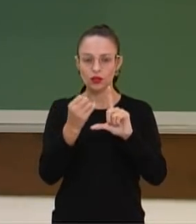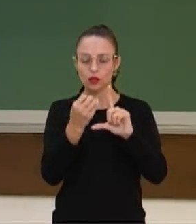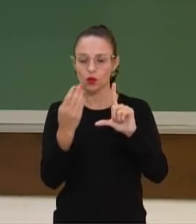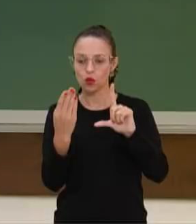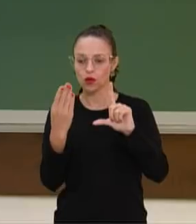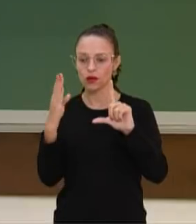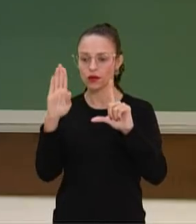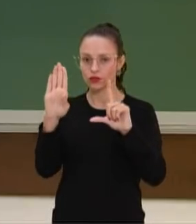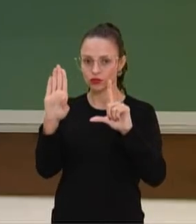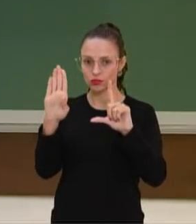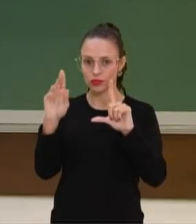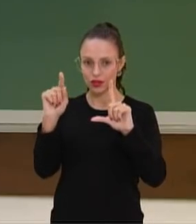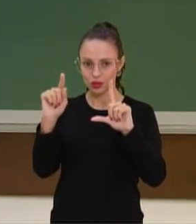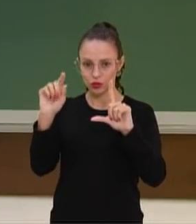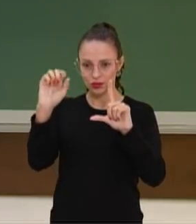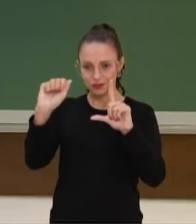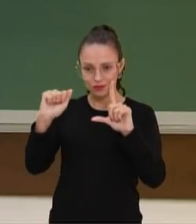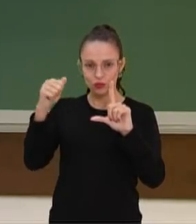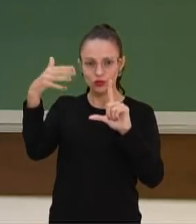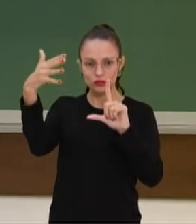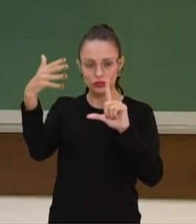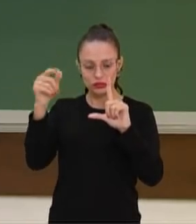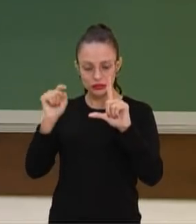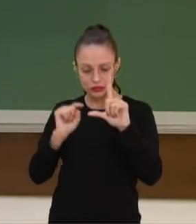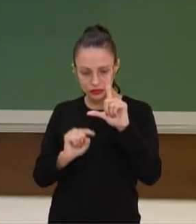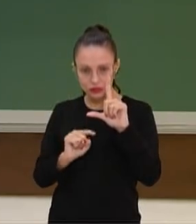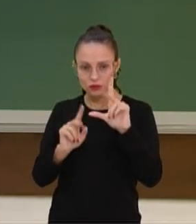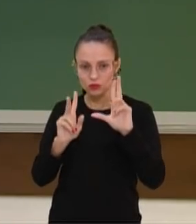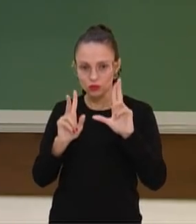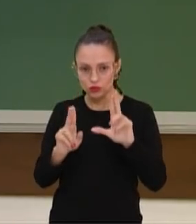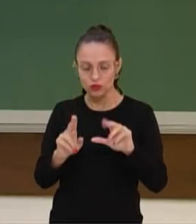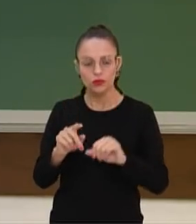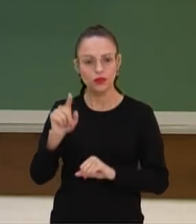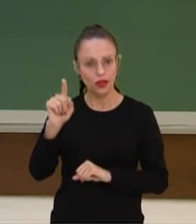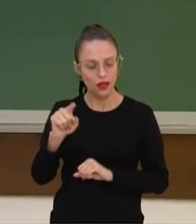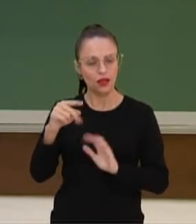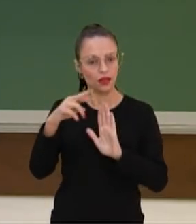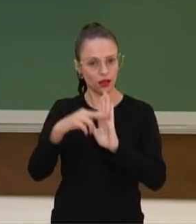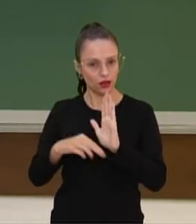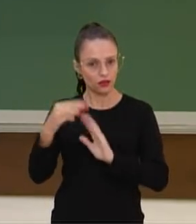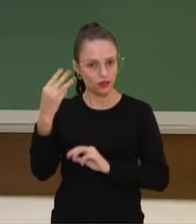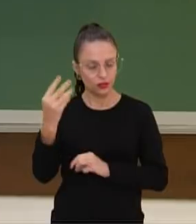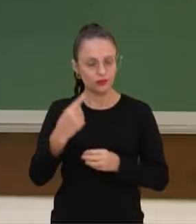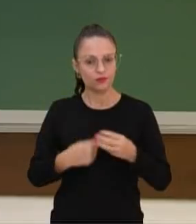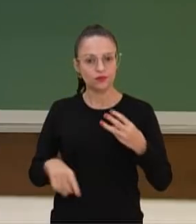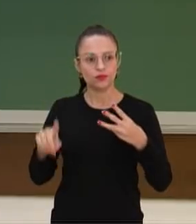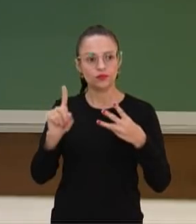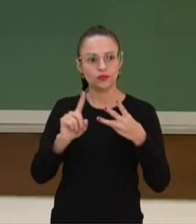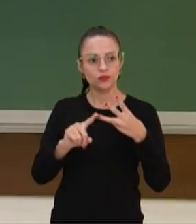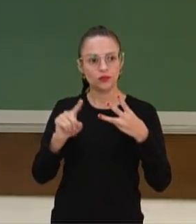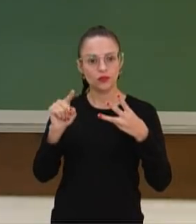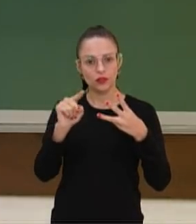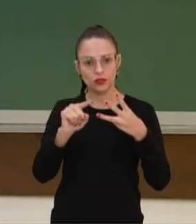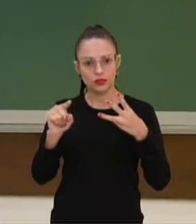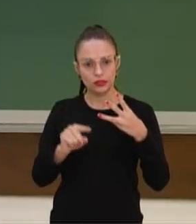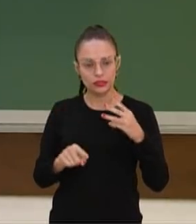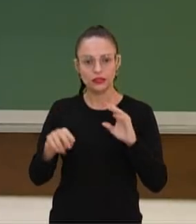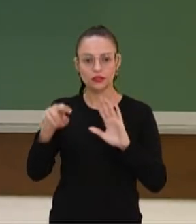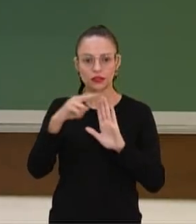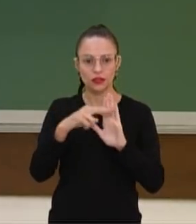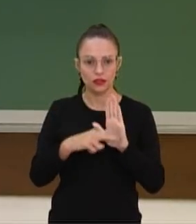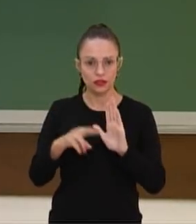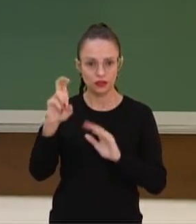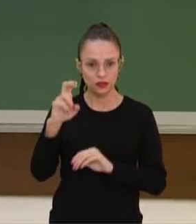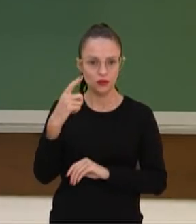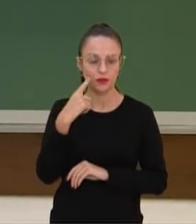que é uma potência, igual à base do logaritmo. Então aqui é o caso 3. E aqui o caso 5 para resolver z. Vamos